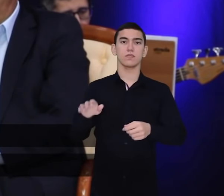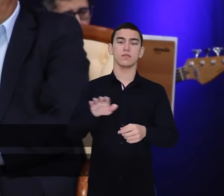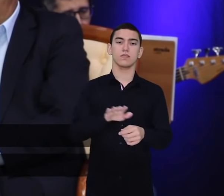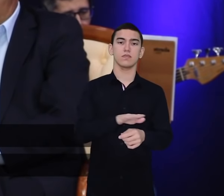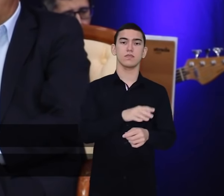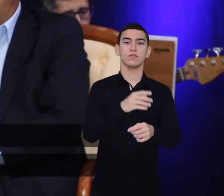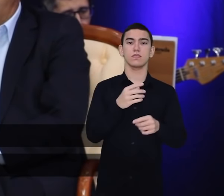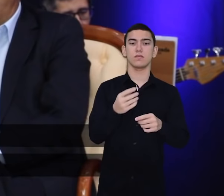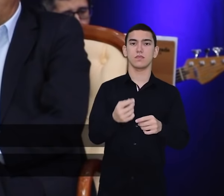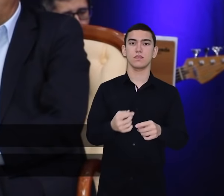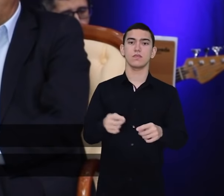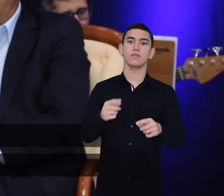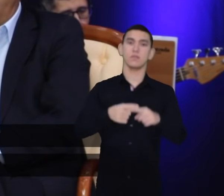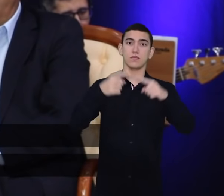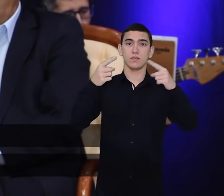culpados.